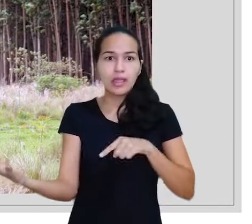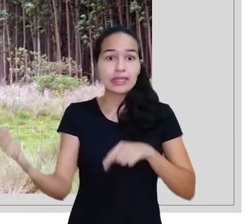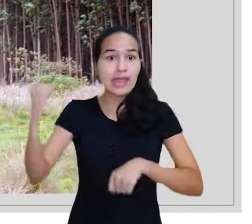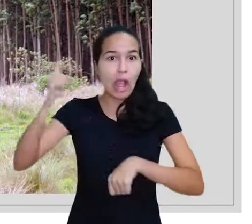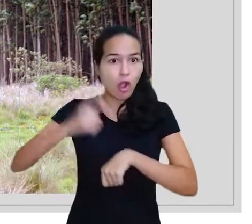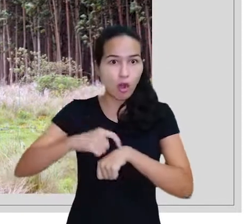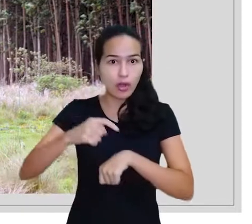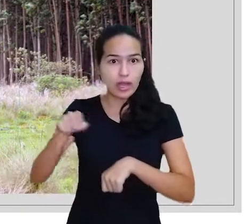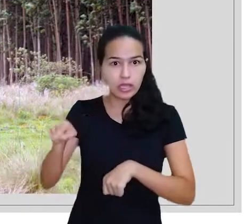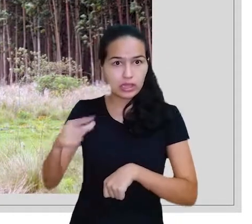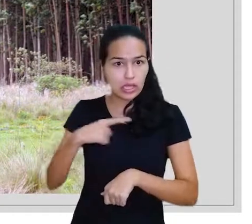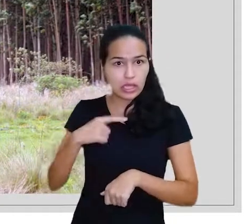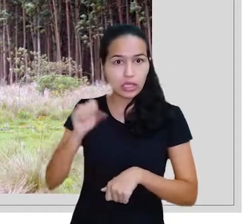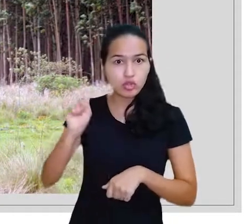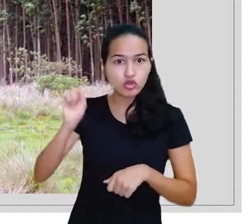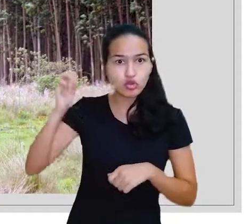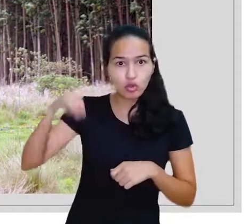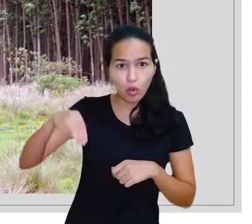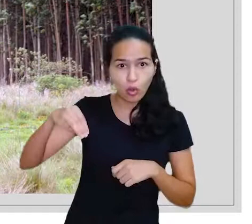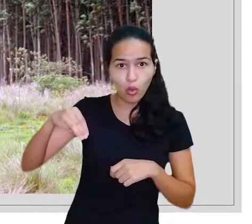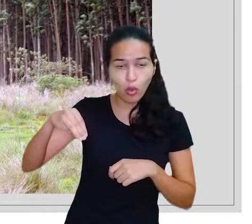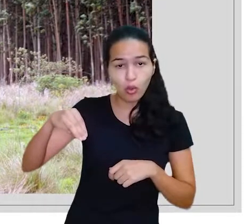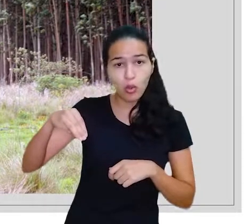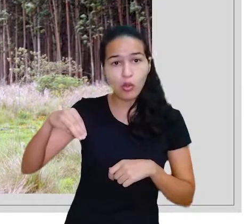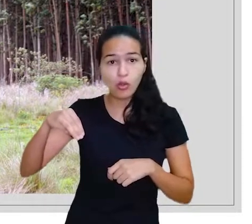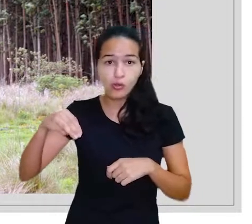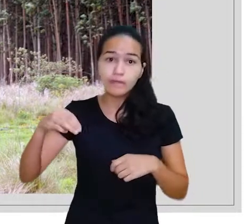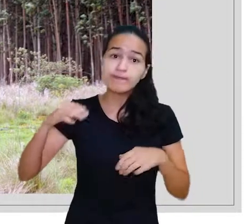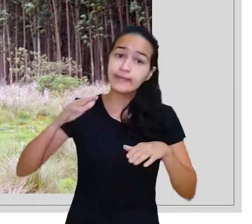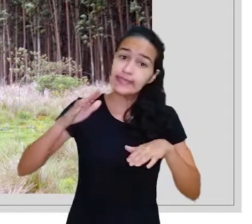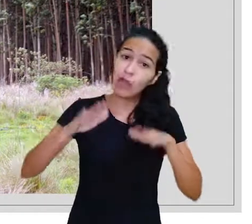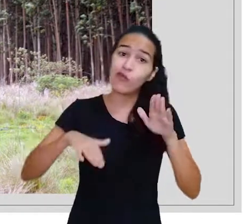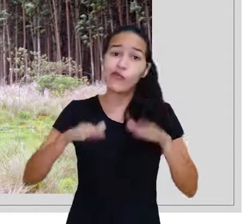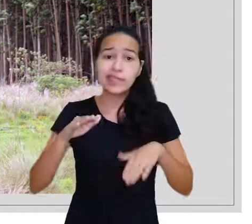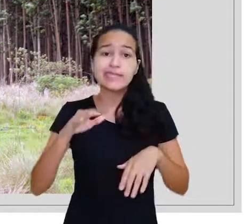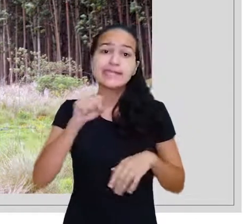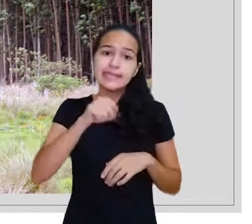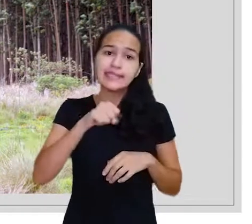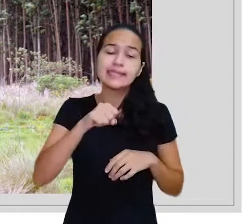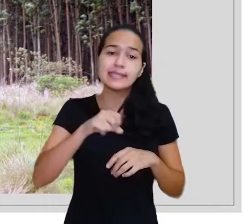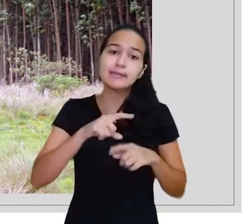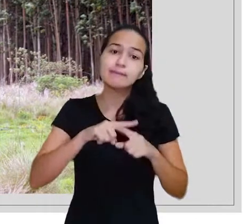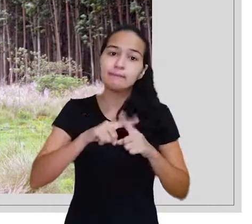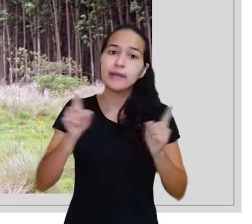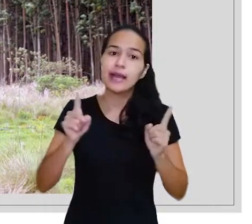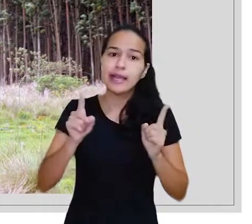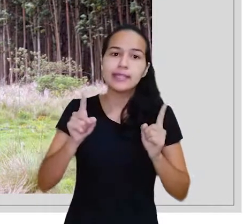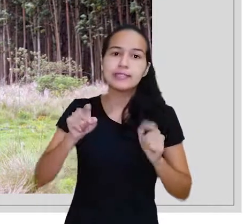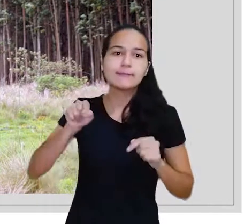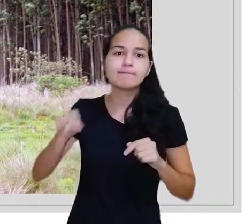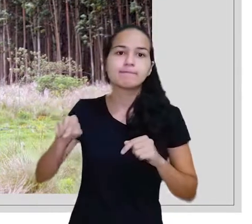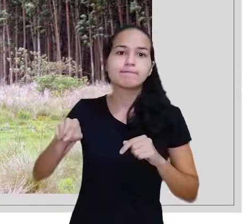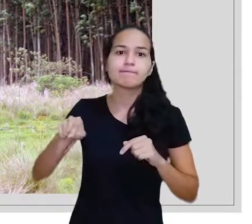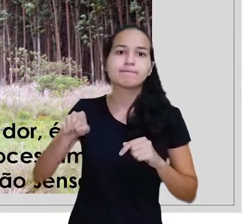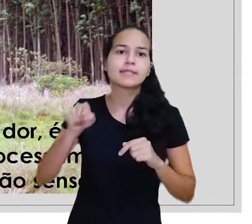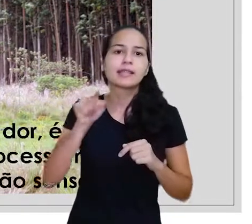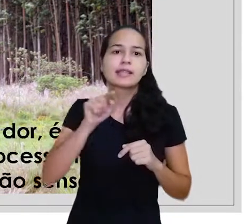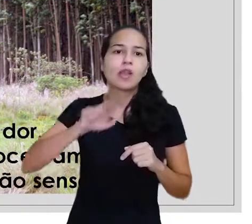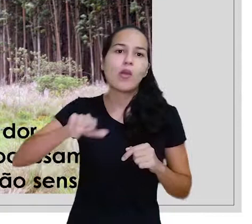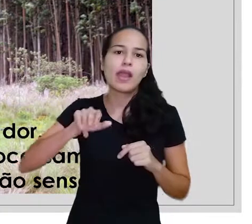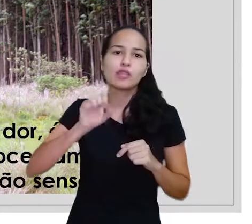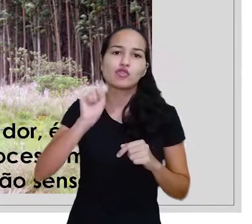para ouvir, ela emite som? Automaticamente diríamos que sim, mas a resposta fisiológica para